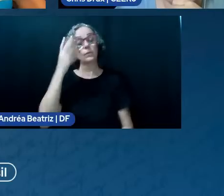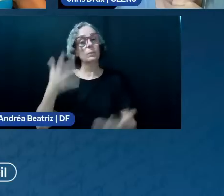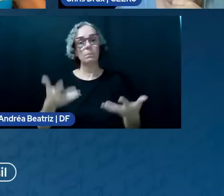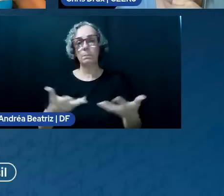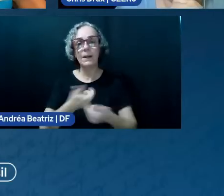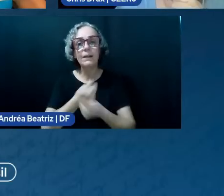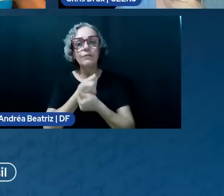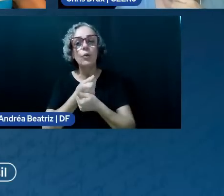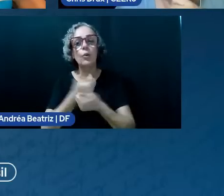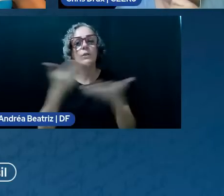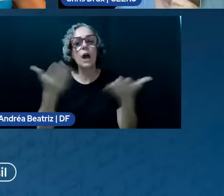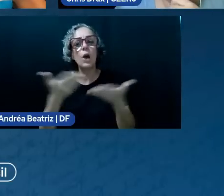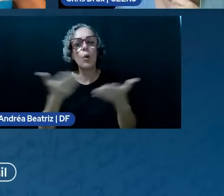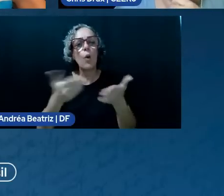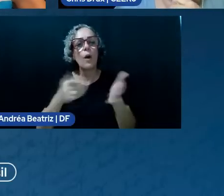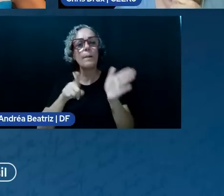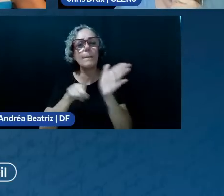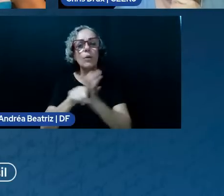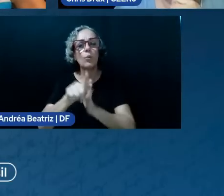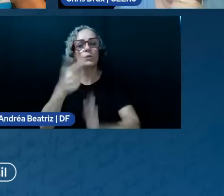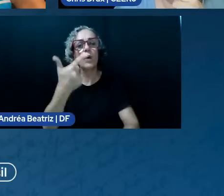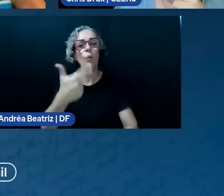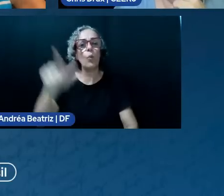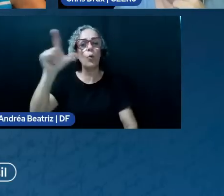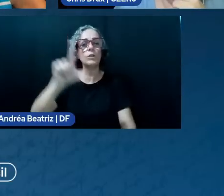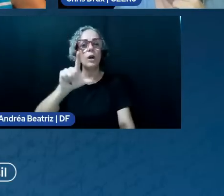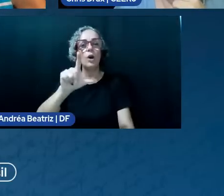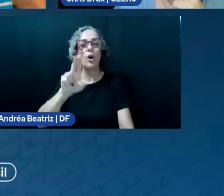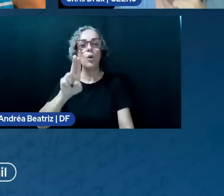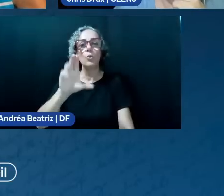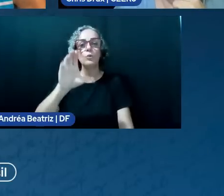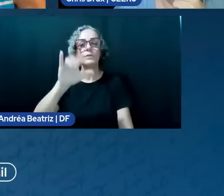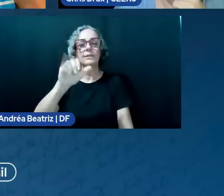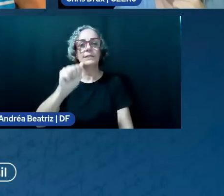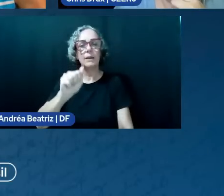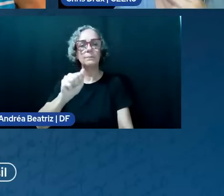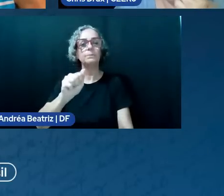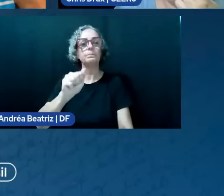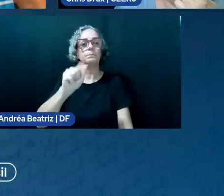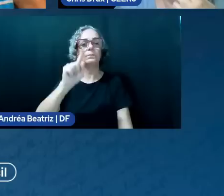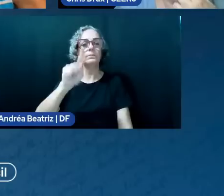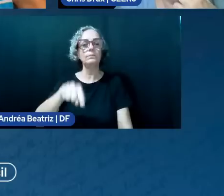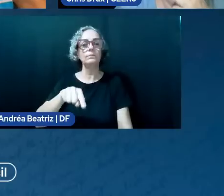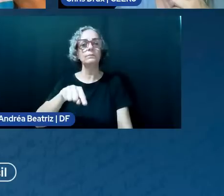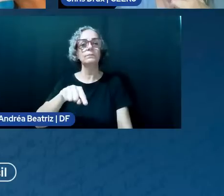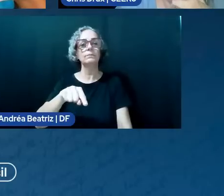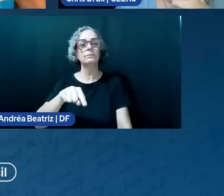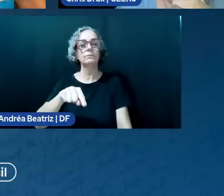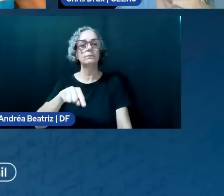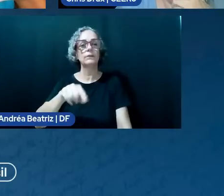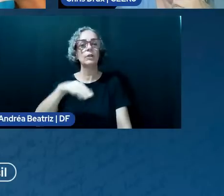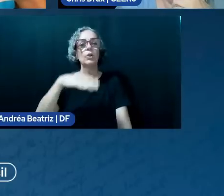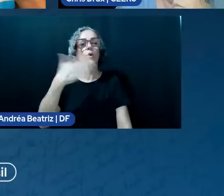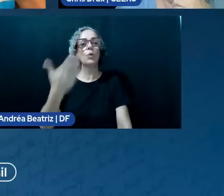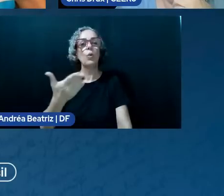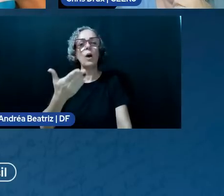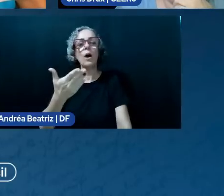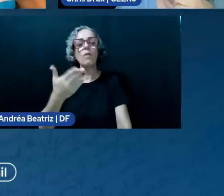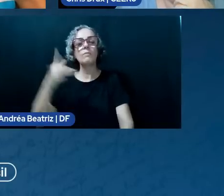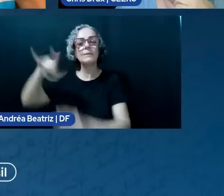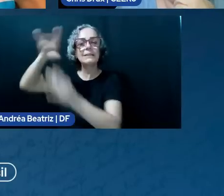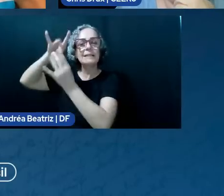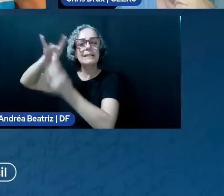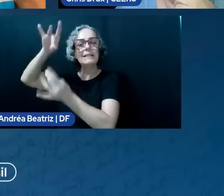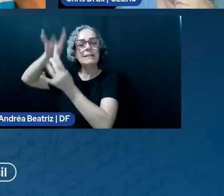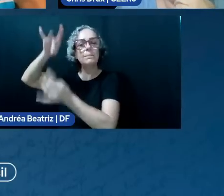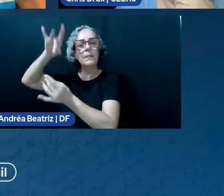Agora nós vamos para cinco, Cris, para Lúcia, né, para dar seguimento, então. O assunto é a afeição que os espíritos votam a certas pessoas.